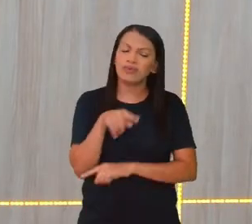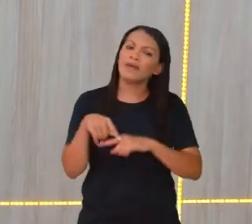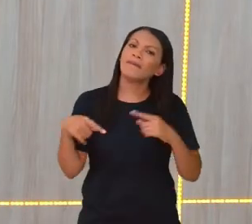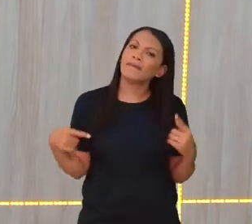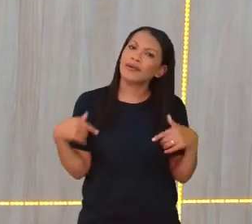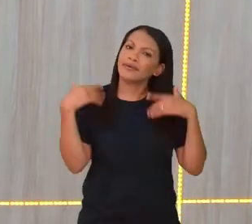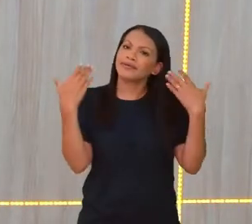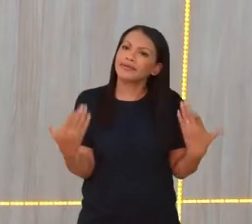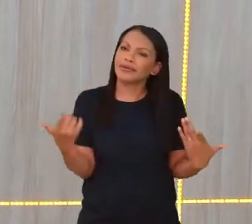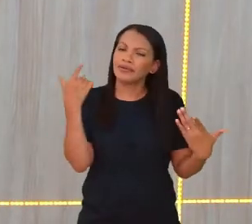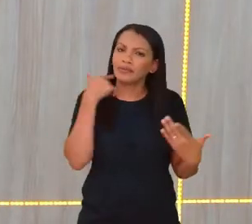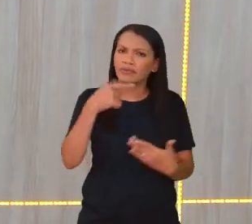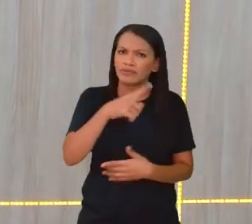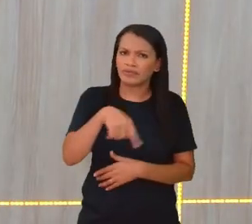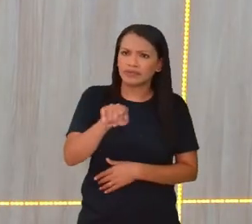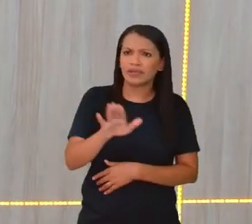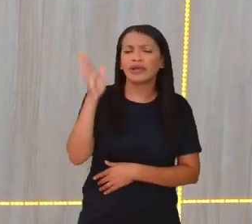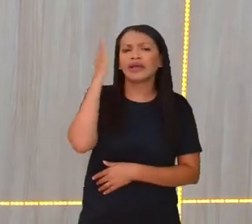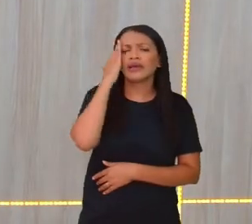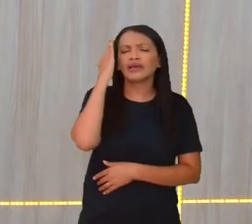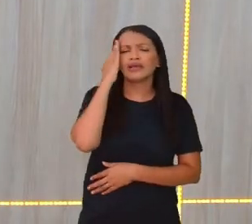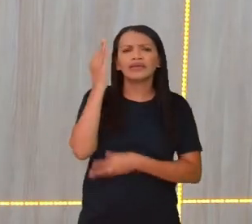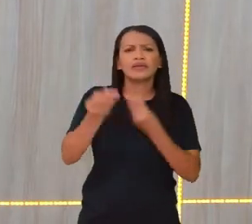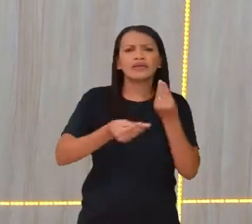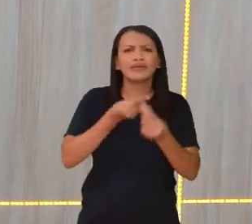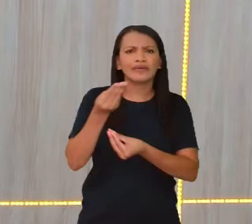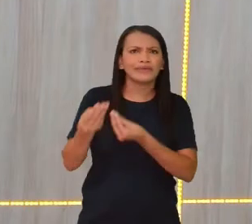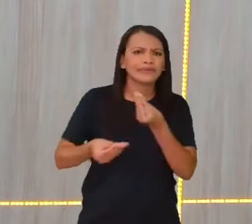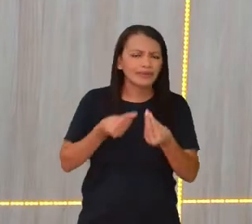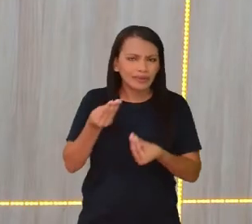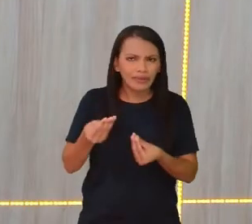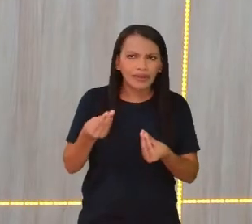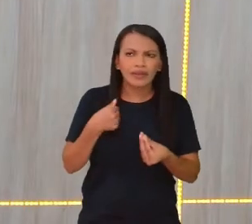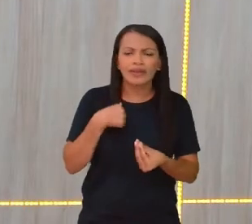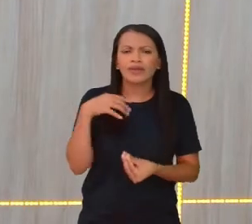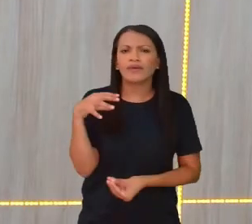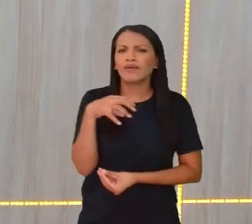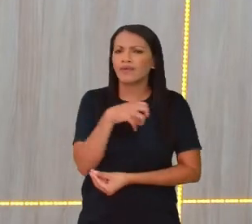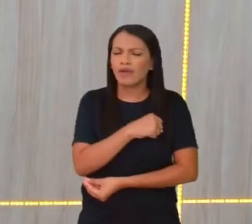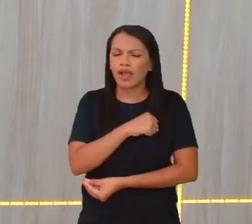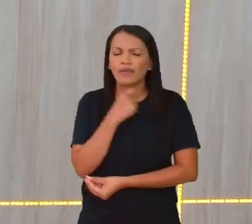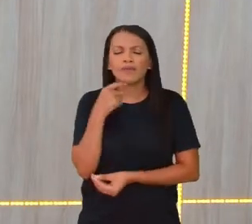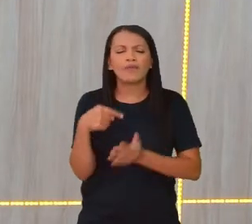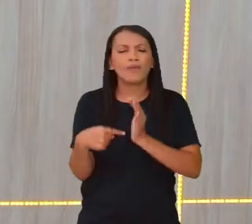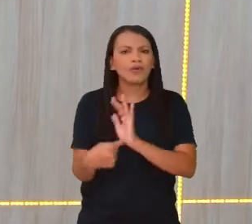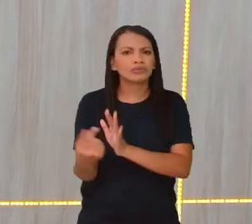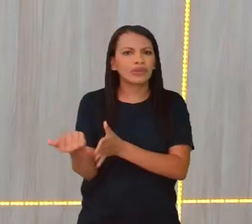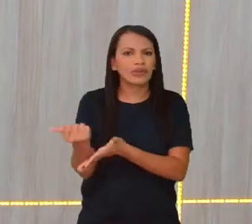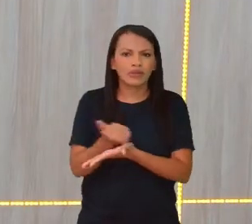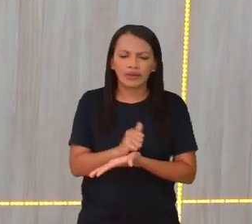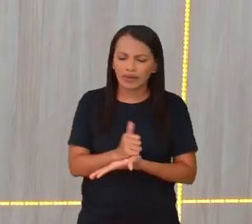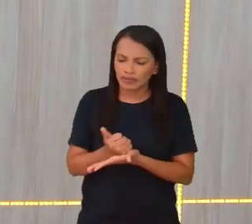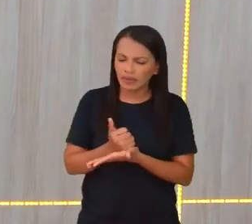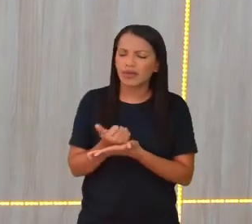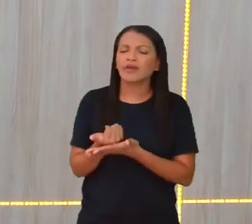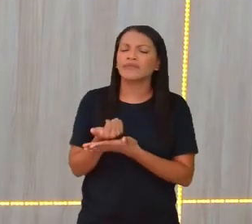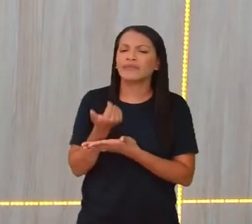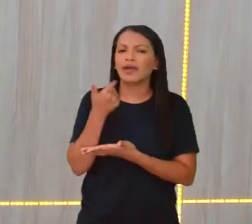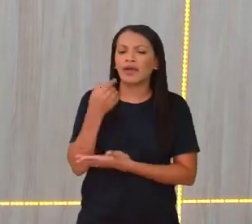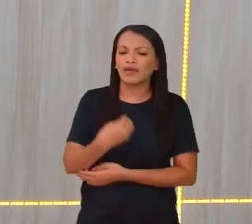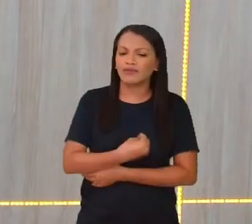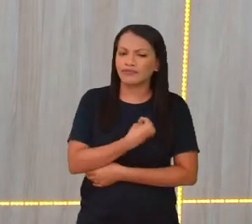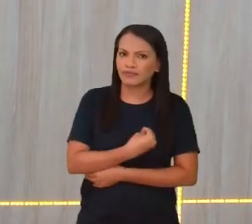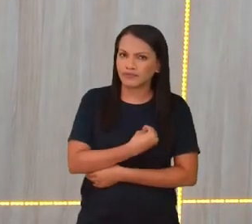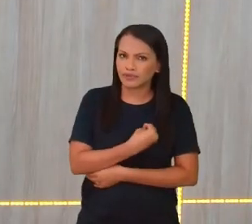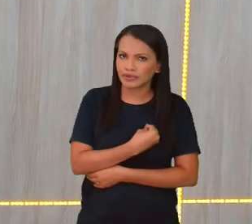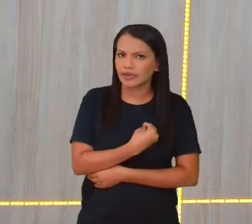Mas é isso, era pra vocês entenderem um pouquinho aí, né? Isso aí era na preparação. Eu adoro trazer esses jogos da preparação dos atletas na Rio